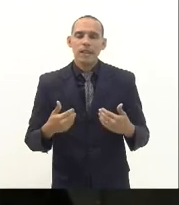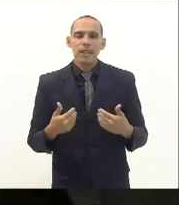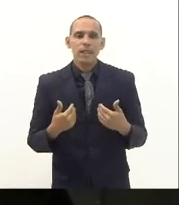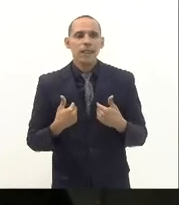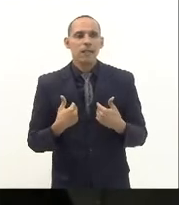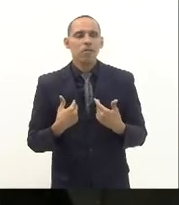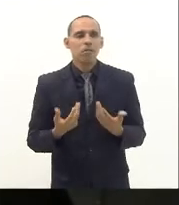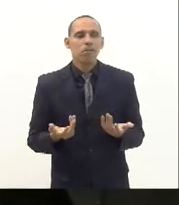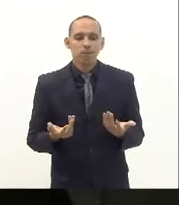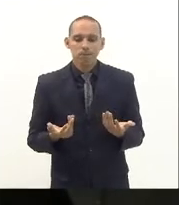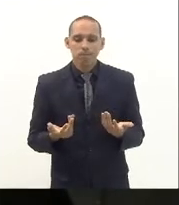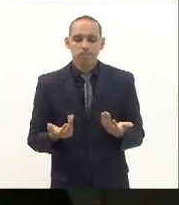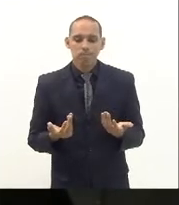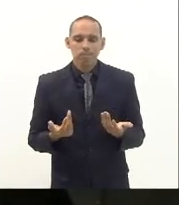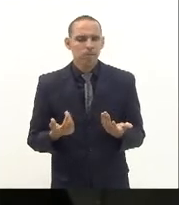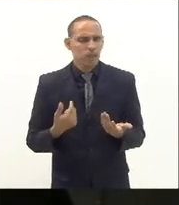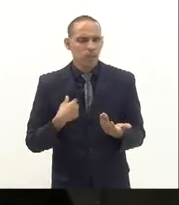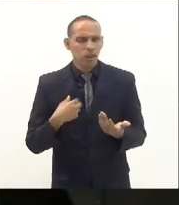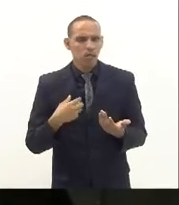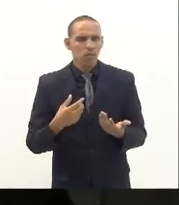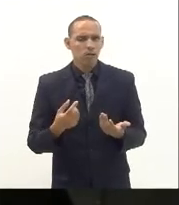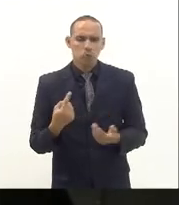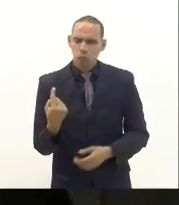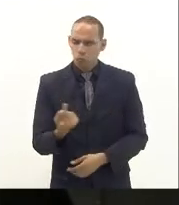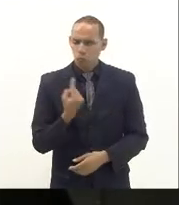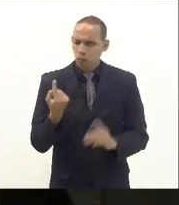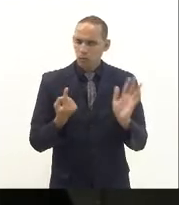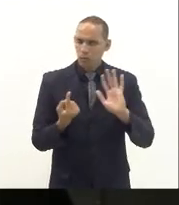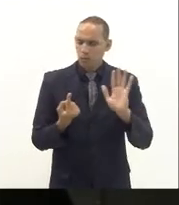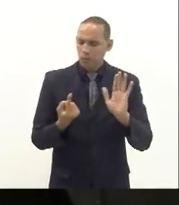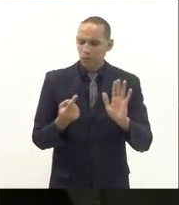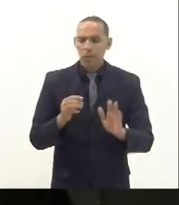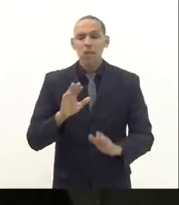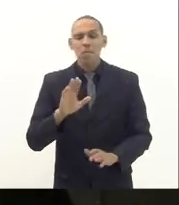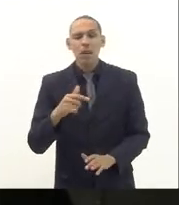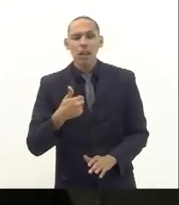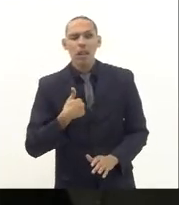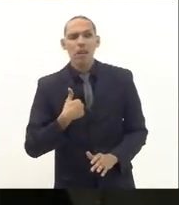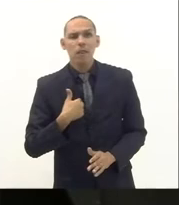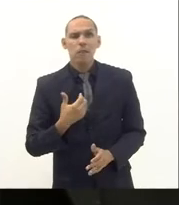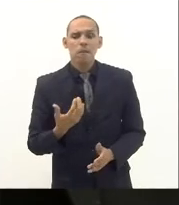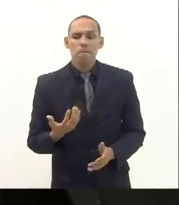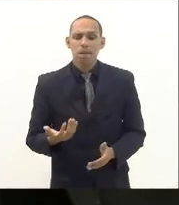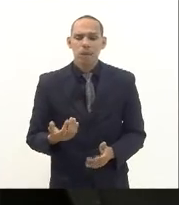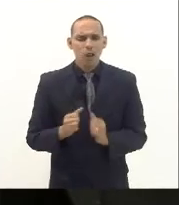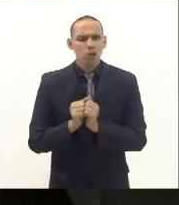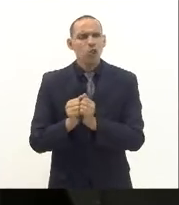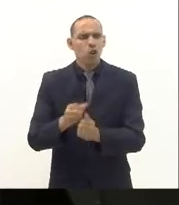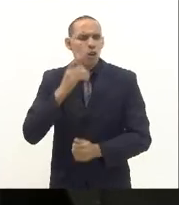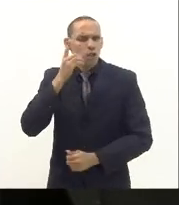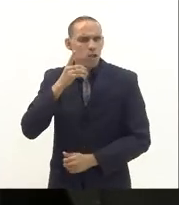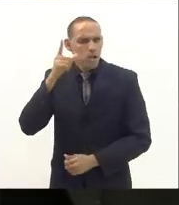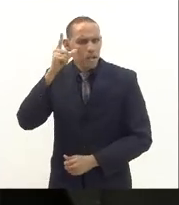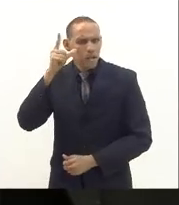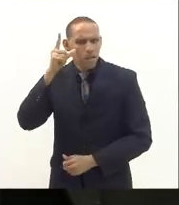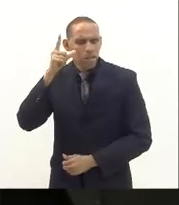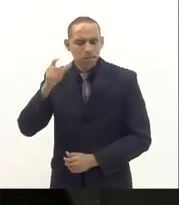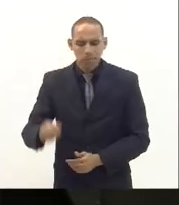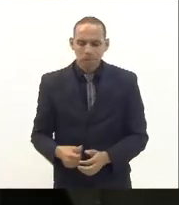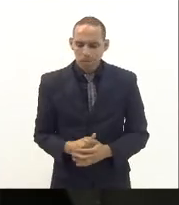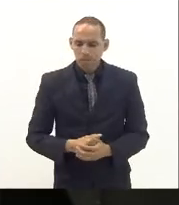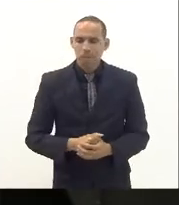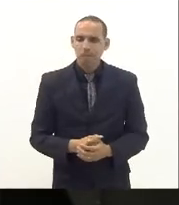daqueles não só lhe darão solitariamente mas com a deputada Lucinha